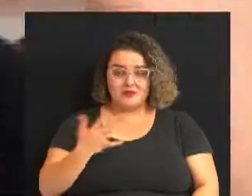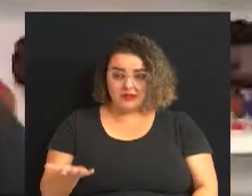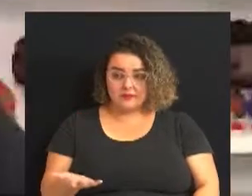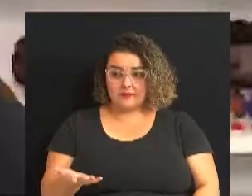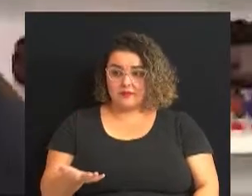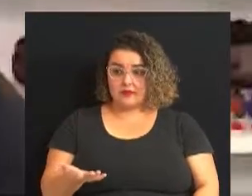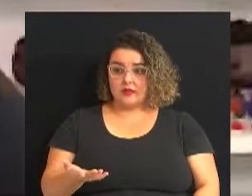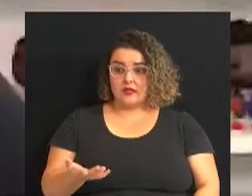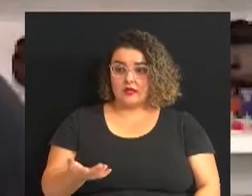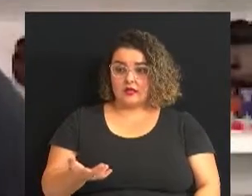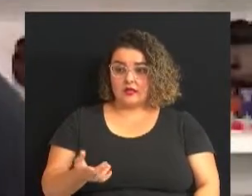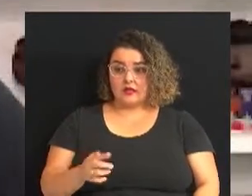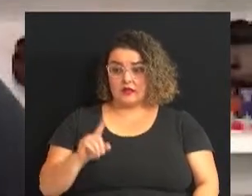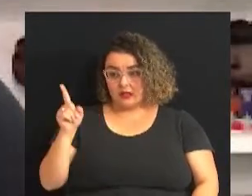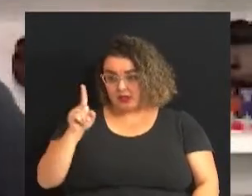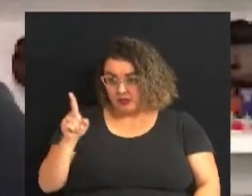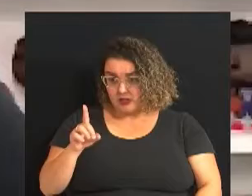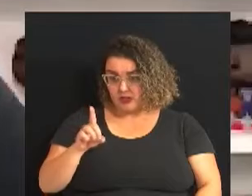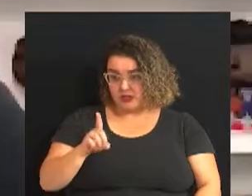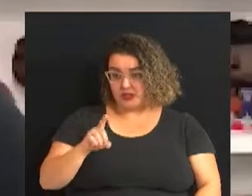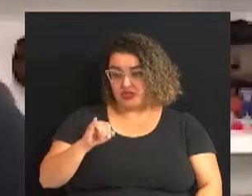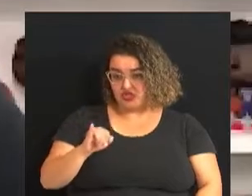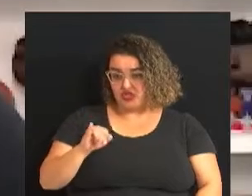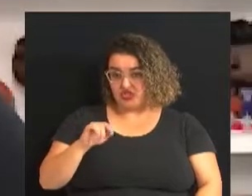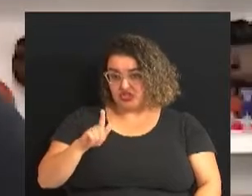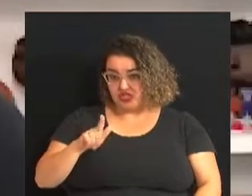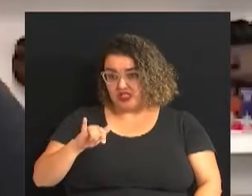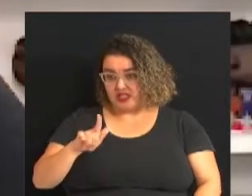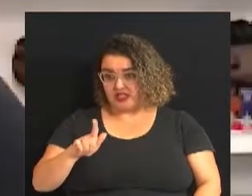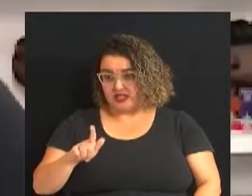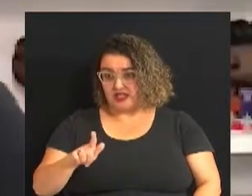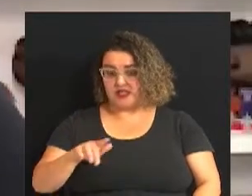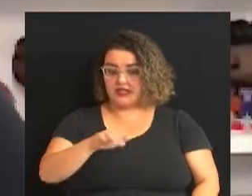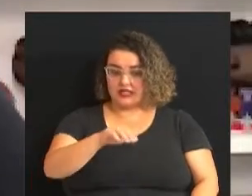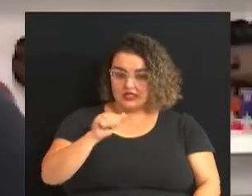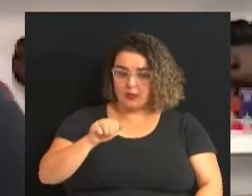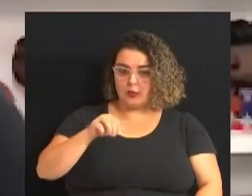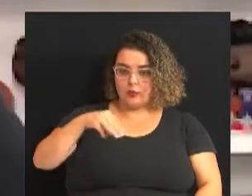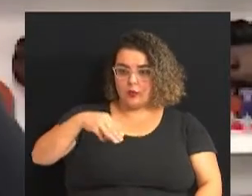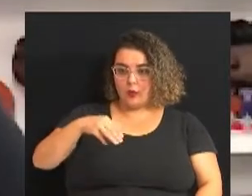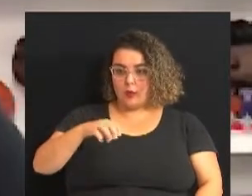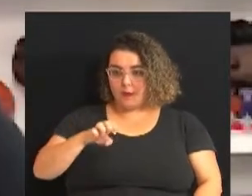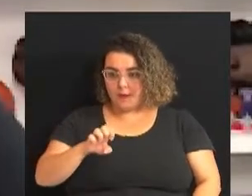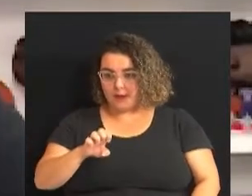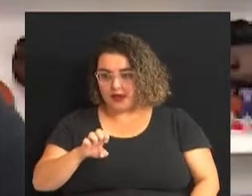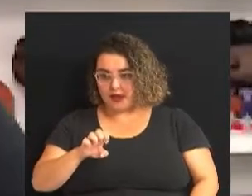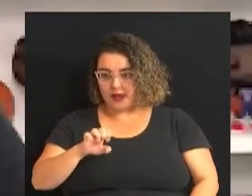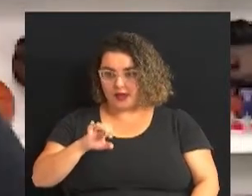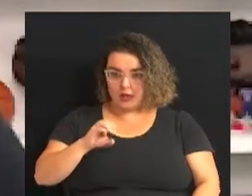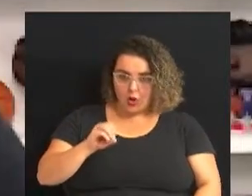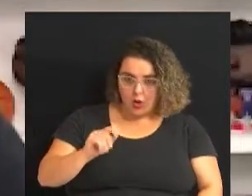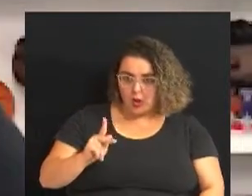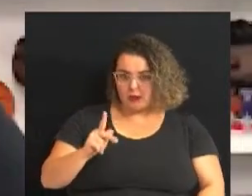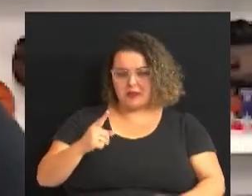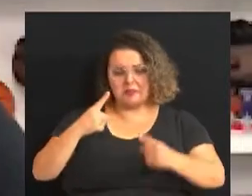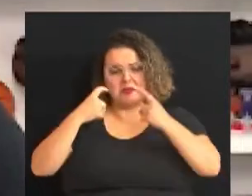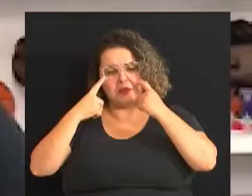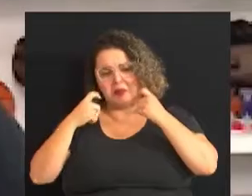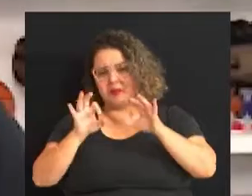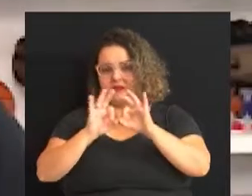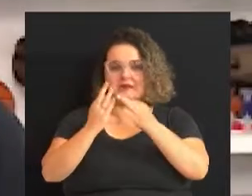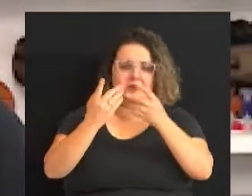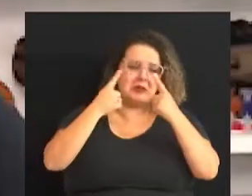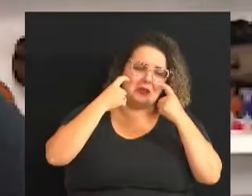acaba jogando na D-League, no Unite, e ele é draftado pelo Milwaukee, e ele indo aos prantos, ele chorando, a família chorando, é um